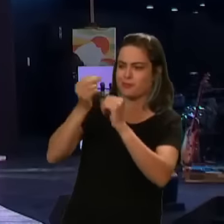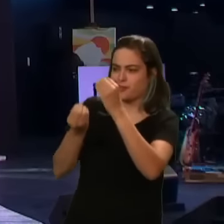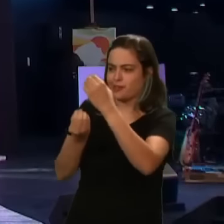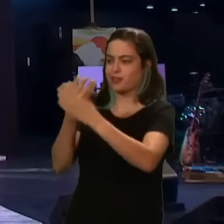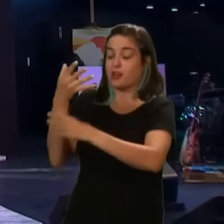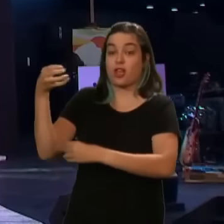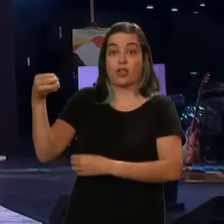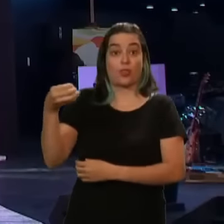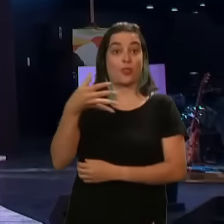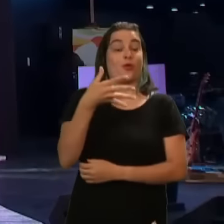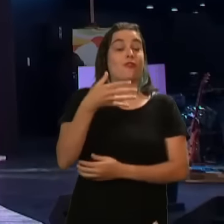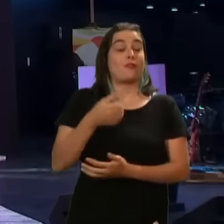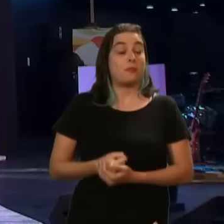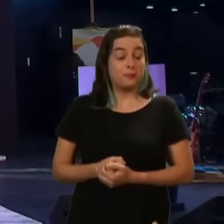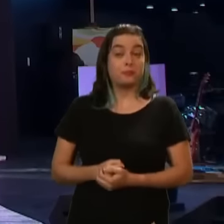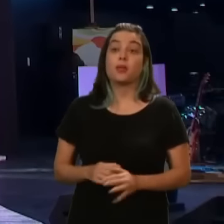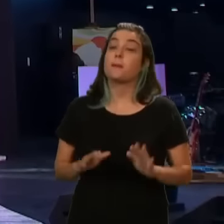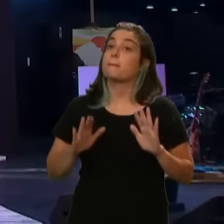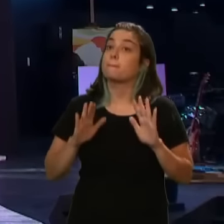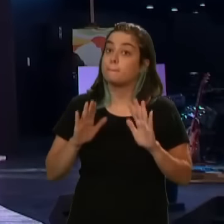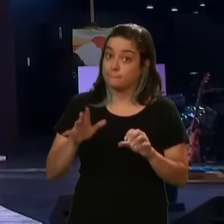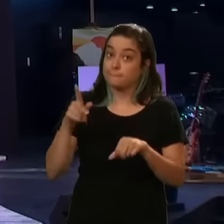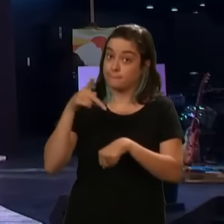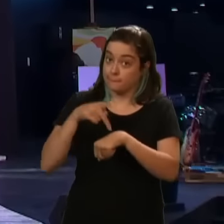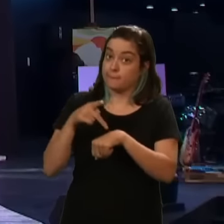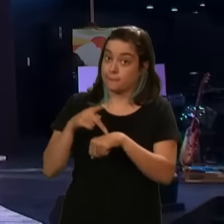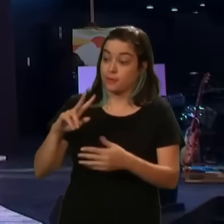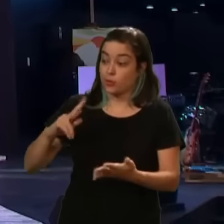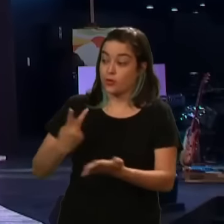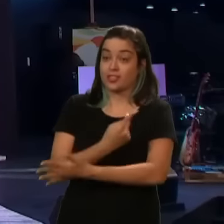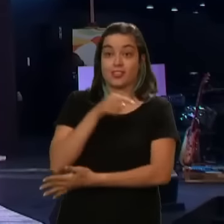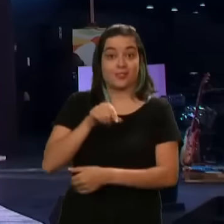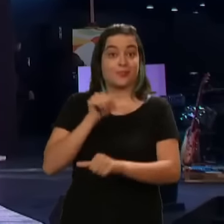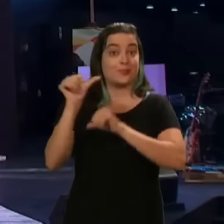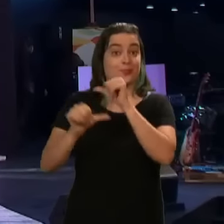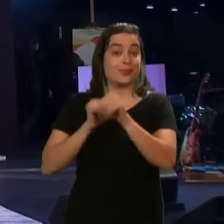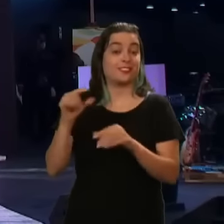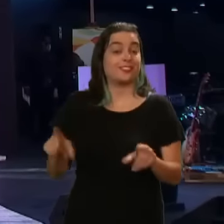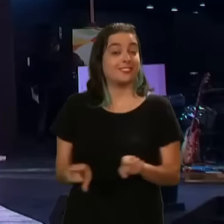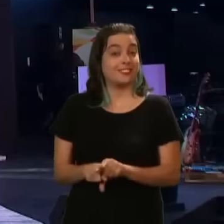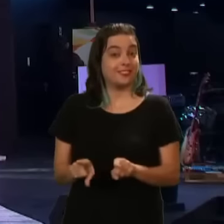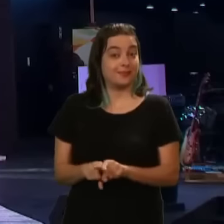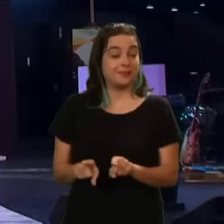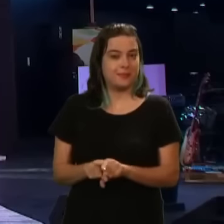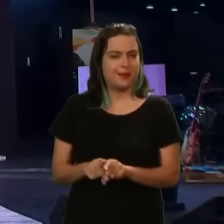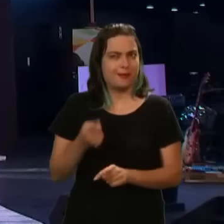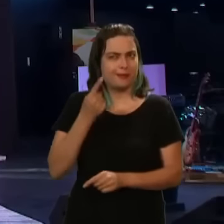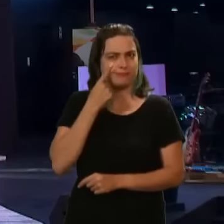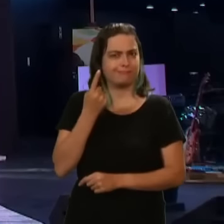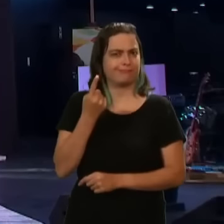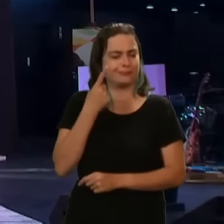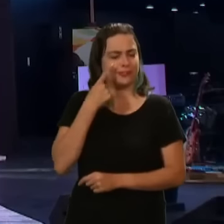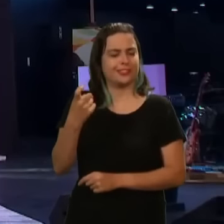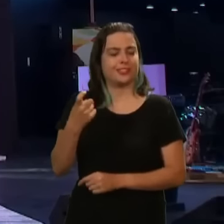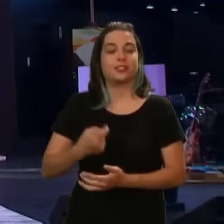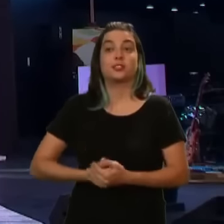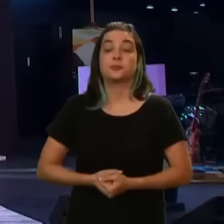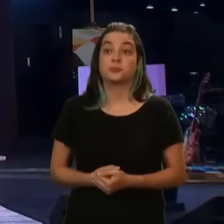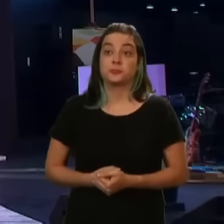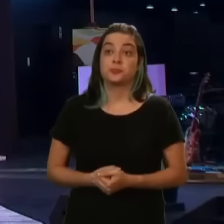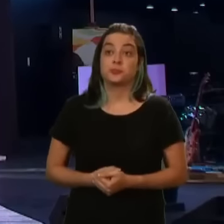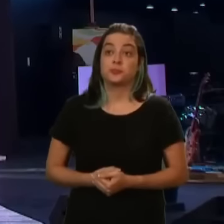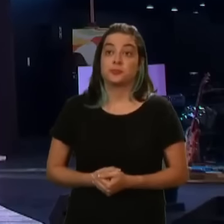da metamorfose, mas você sabia que as pedras também sofrem metamorfose? Olha que coisa linda! Tem